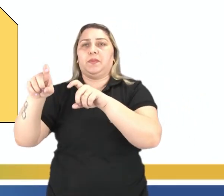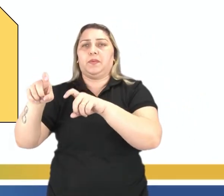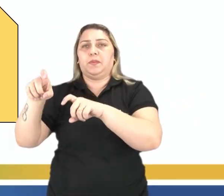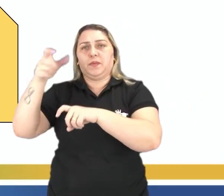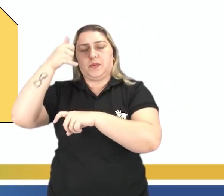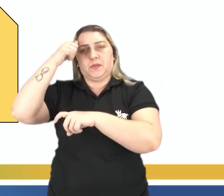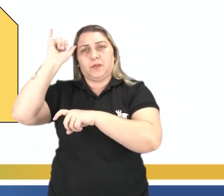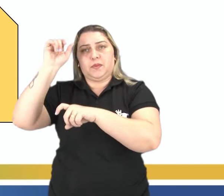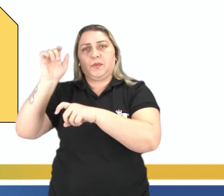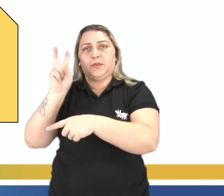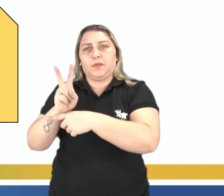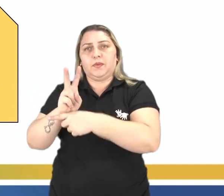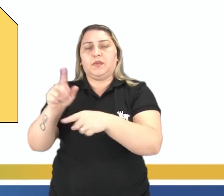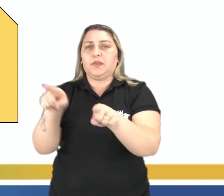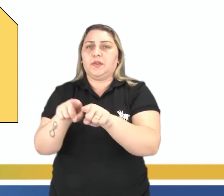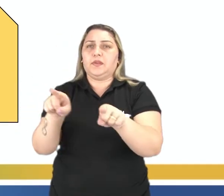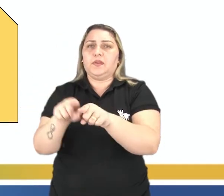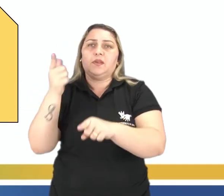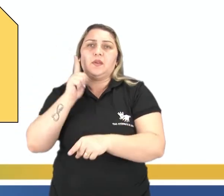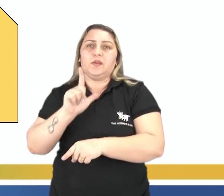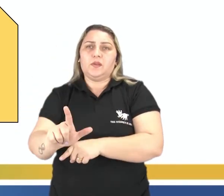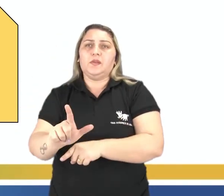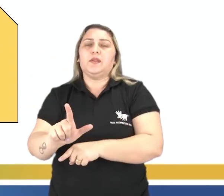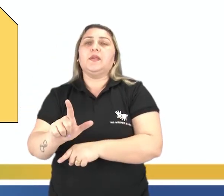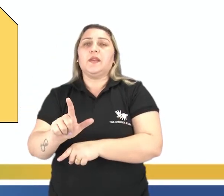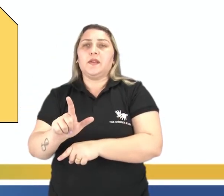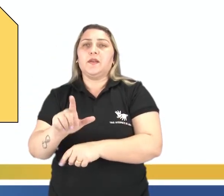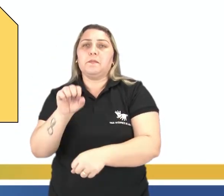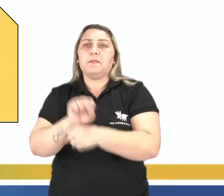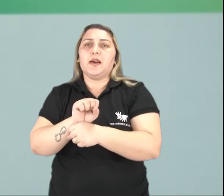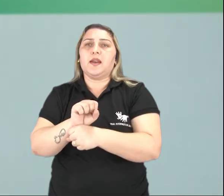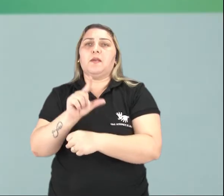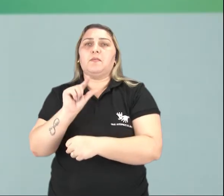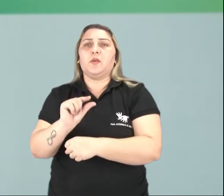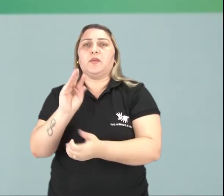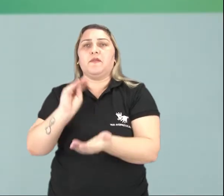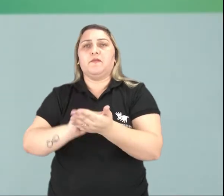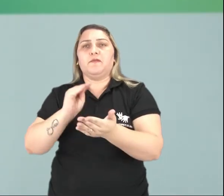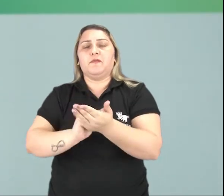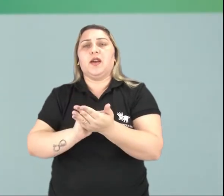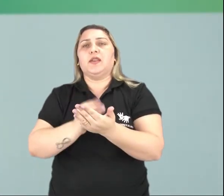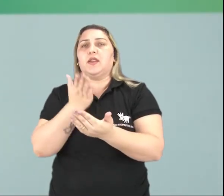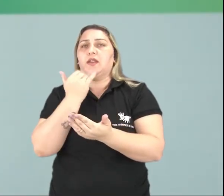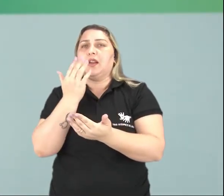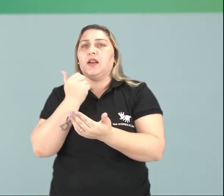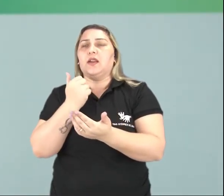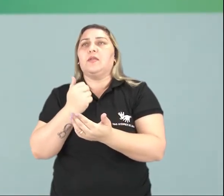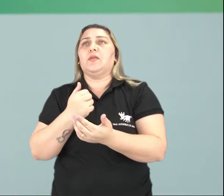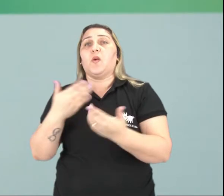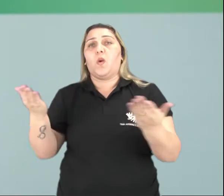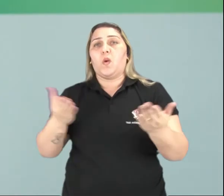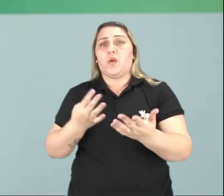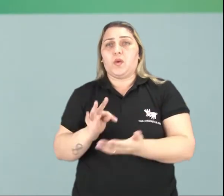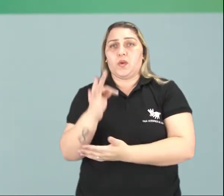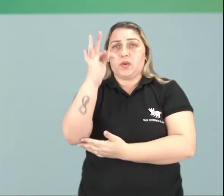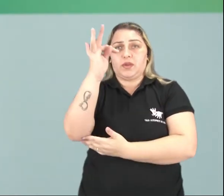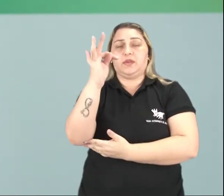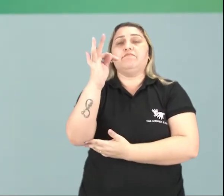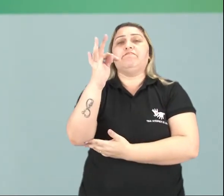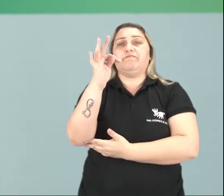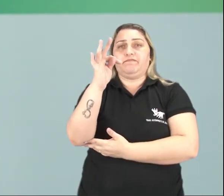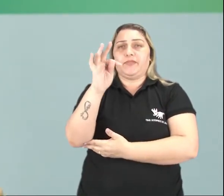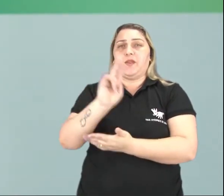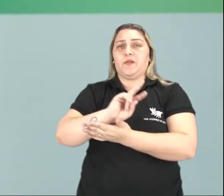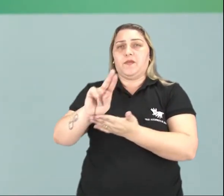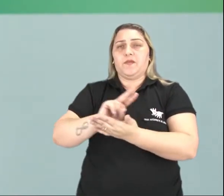gente conseguiu, né, contornar esse processo da falta de alimento pela nossa população. Hoje, com tecnologia, com técnicas